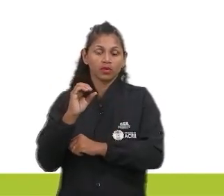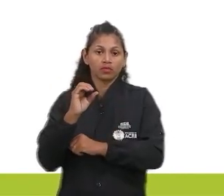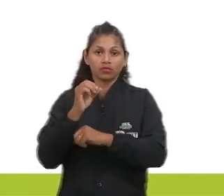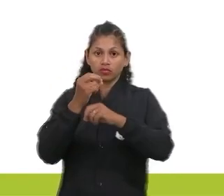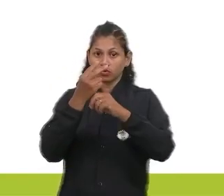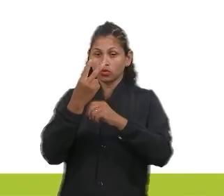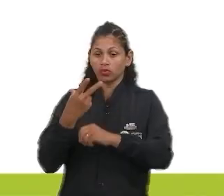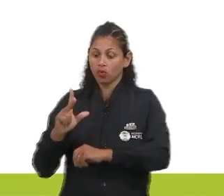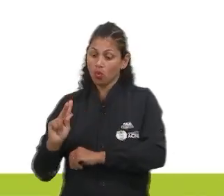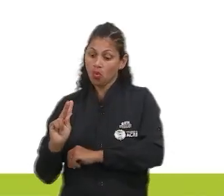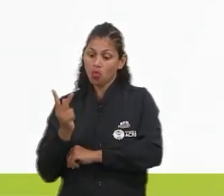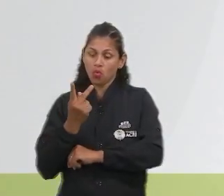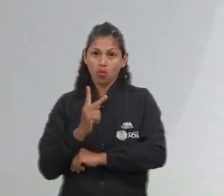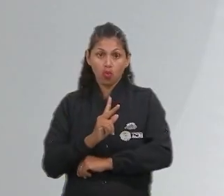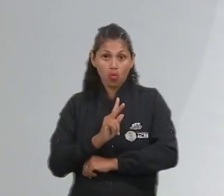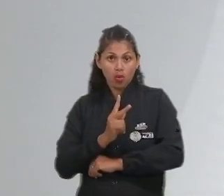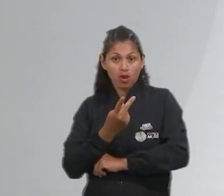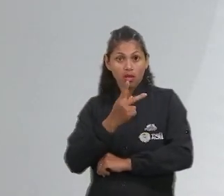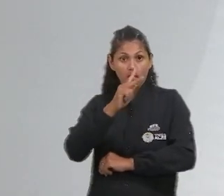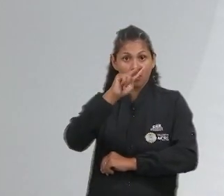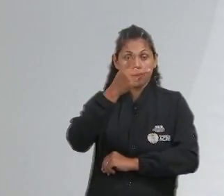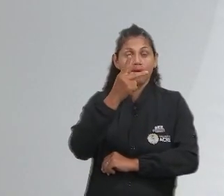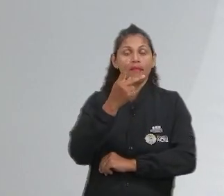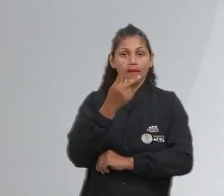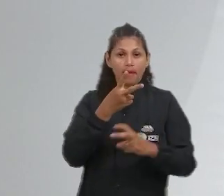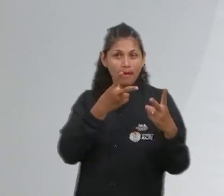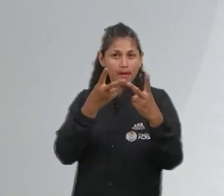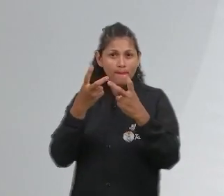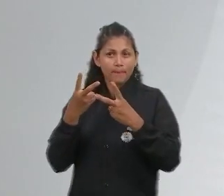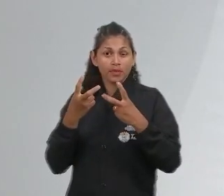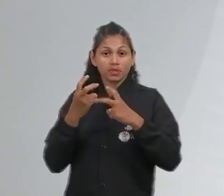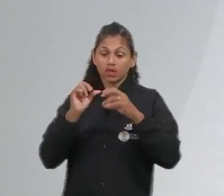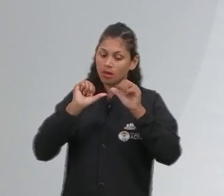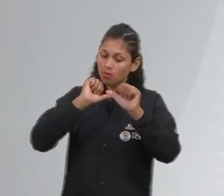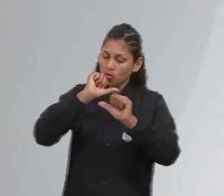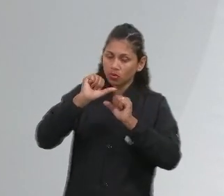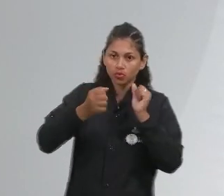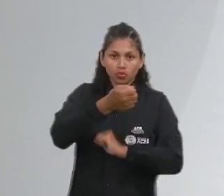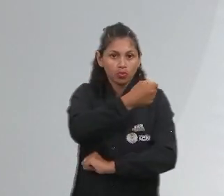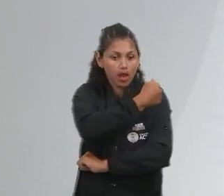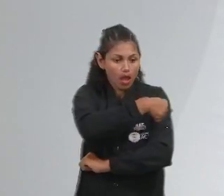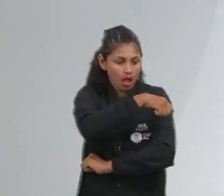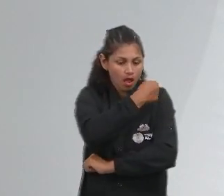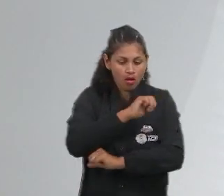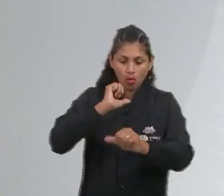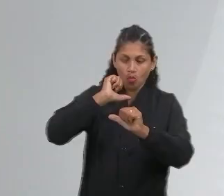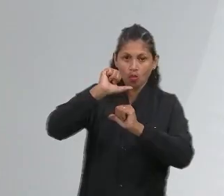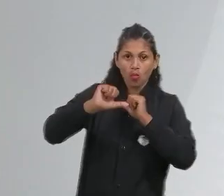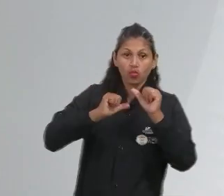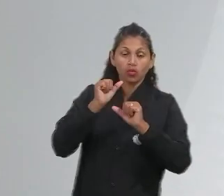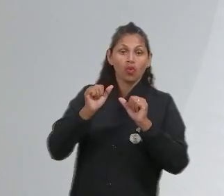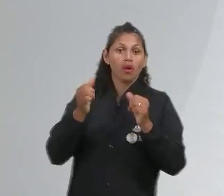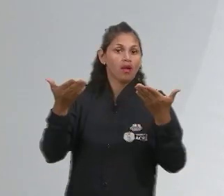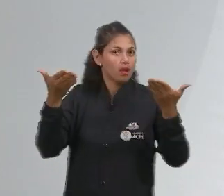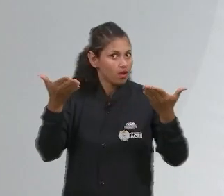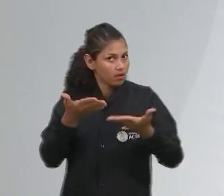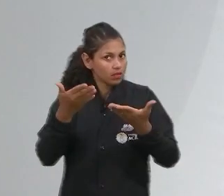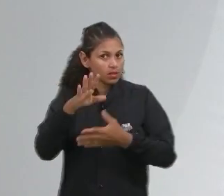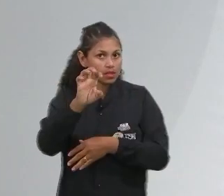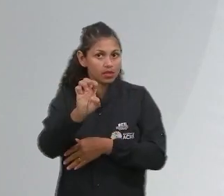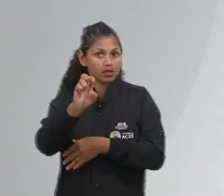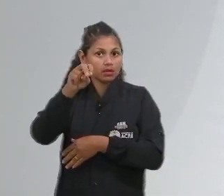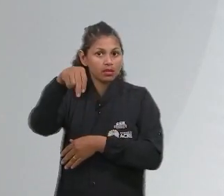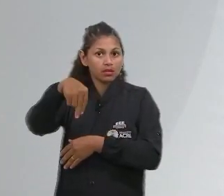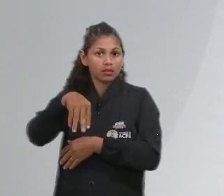dupla. Vocês já observaram aí que ele deixou de ser álcool, agora ele se tornou enol. Então,